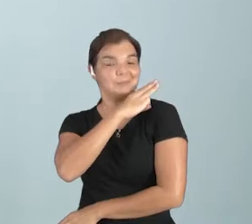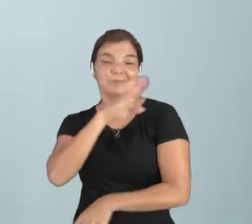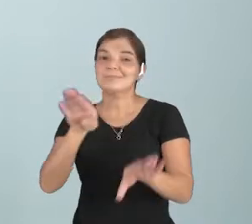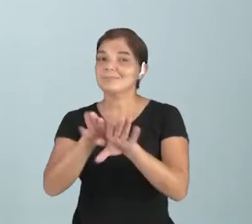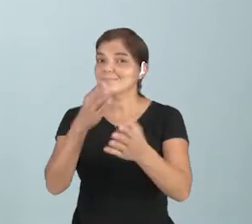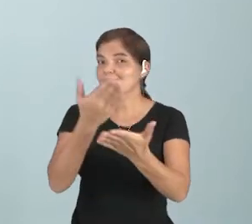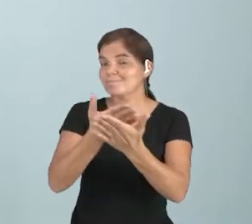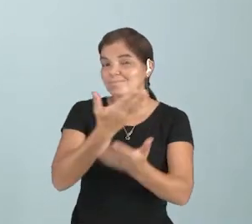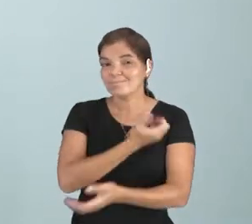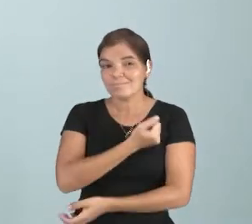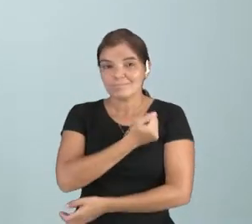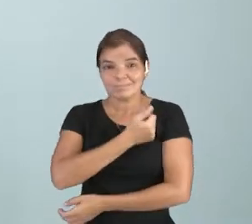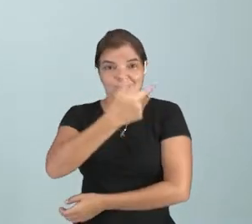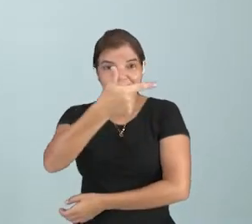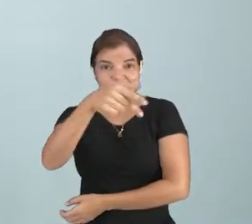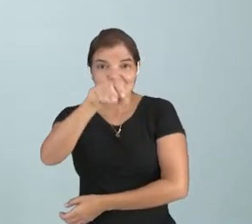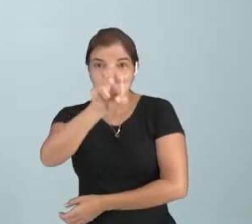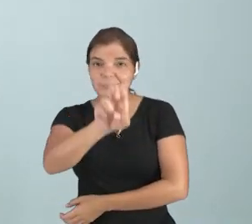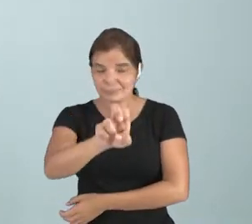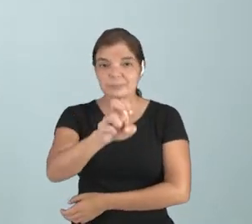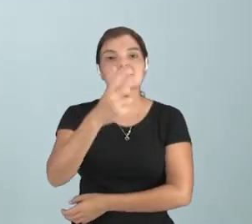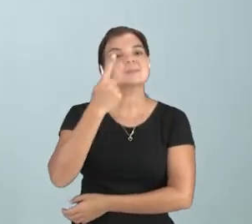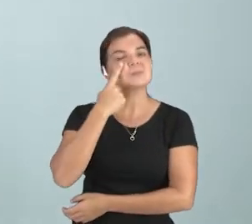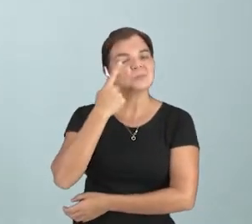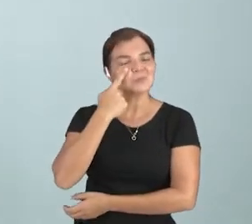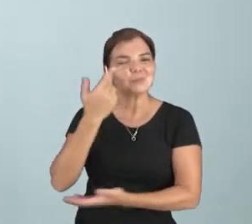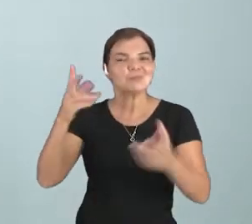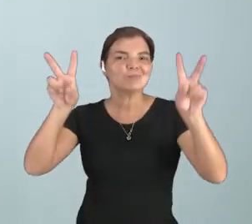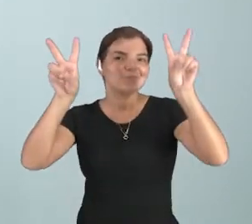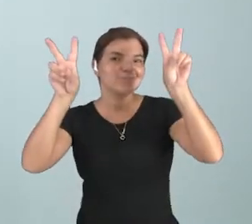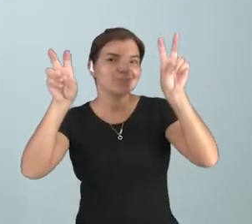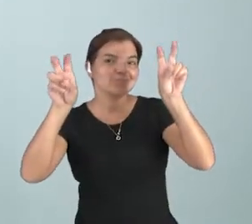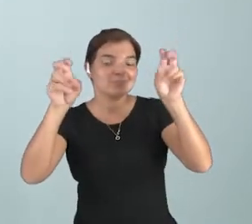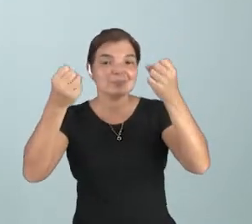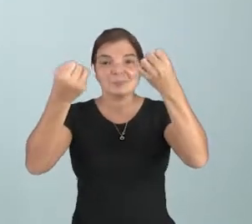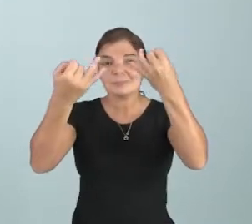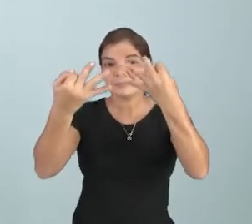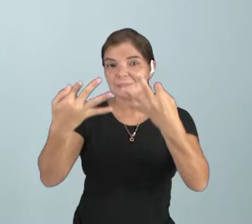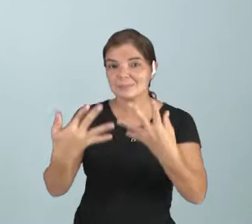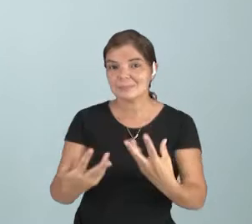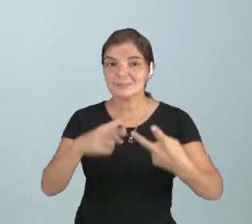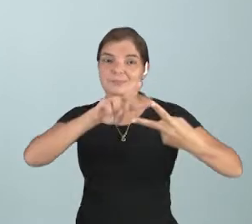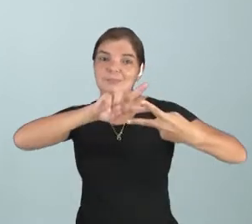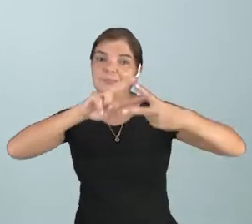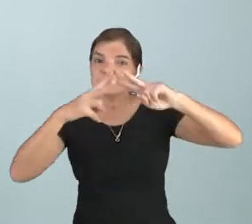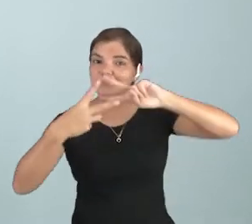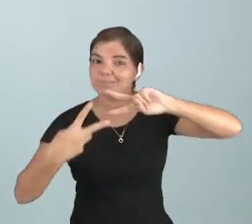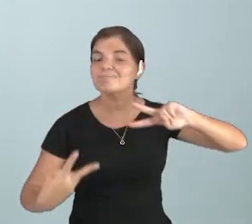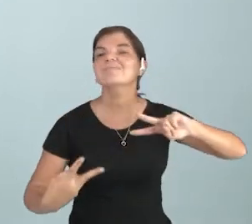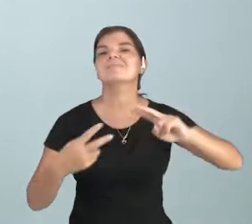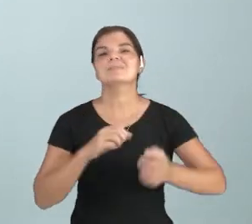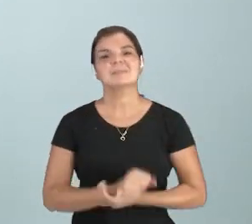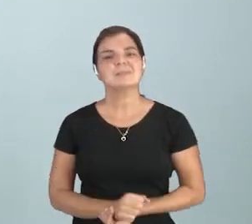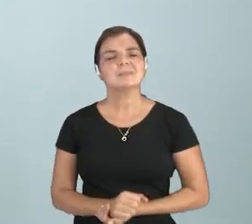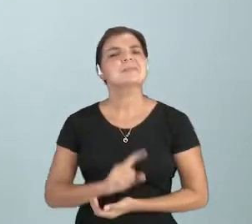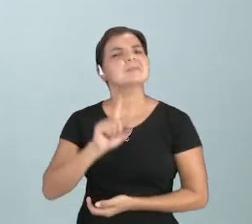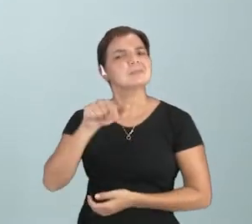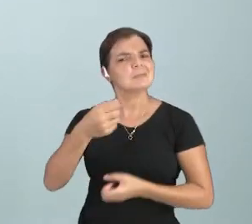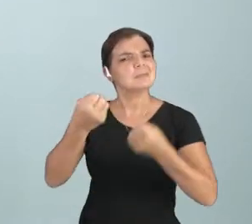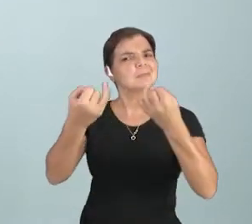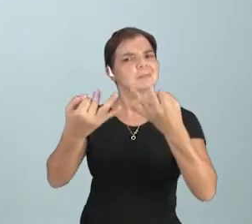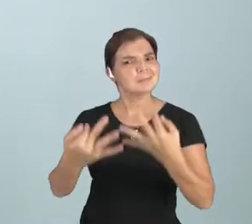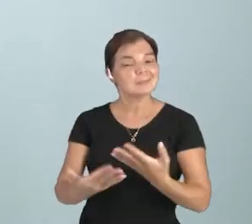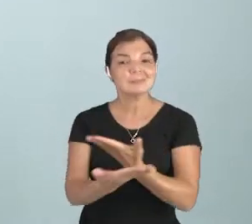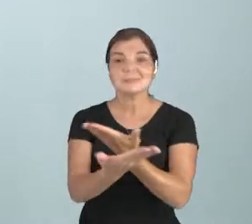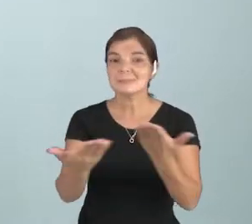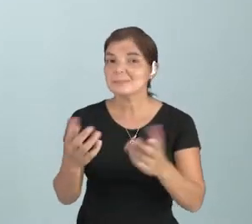na aula de número 25. E vamos que vamos, porque o tema da nossa aula hoje é o quê? Aconselhamento genético. E desde já venho